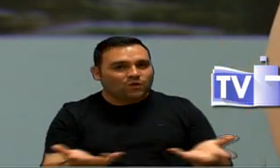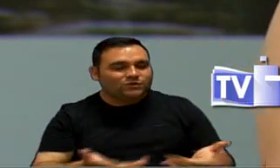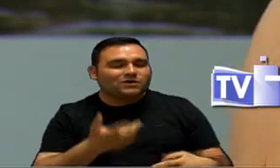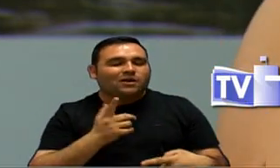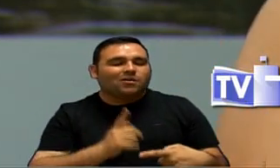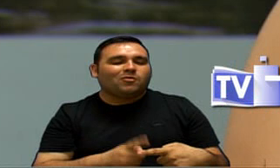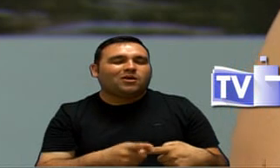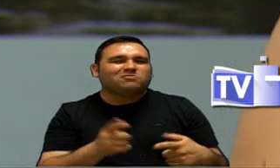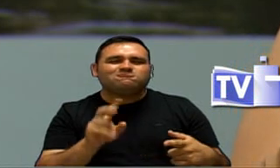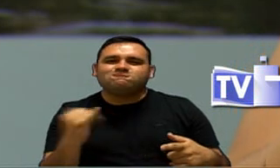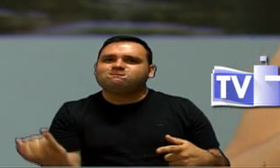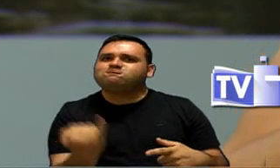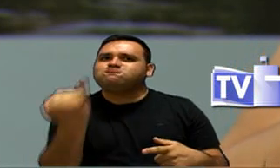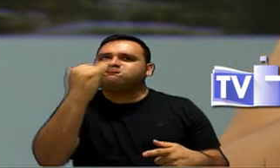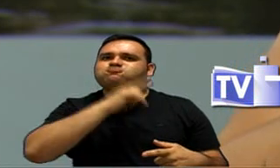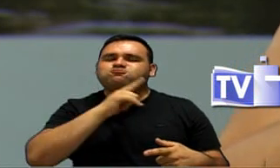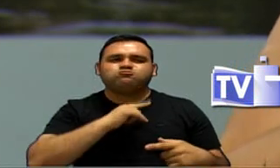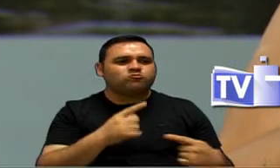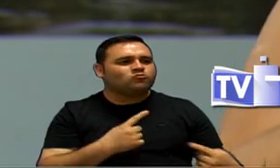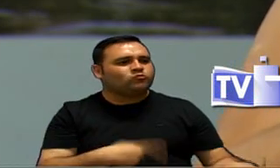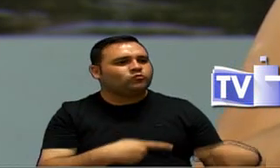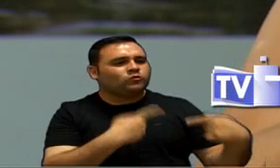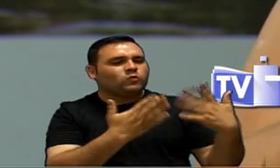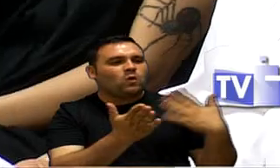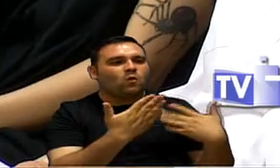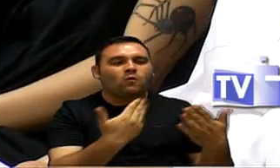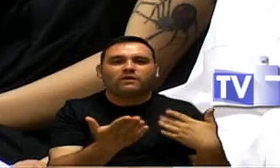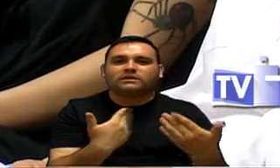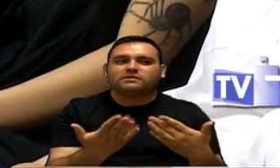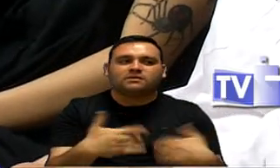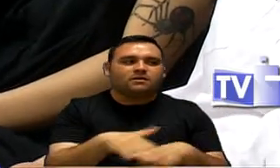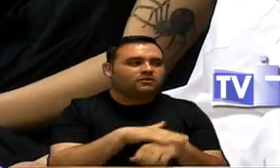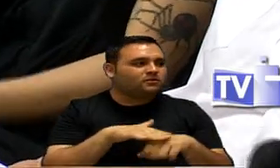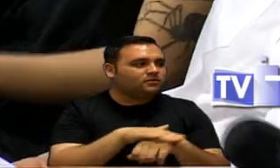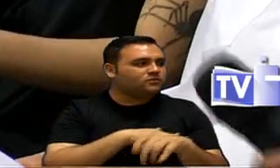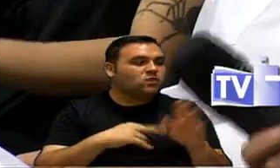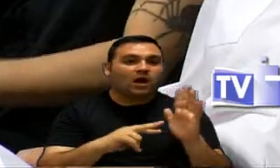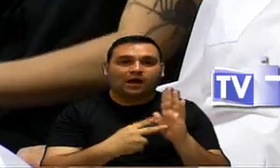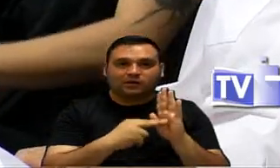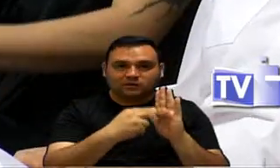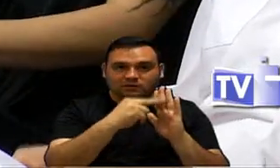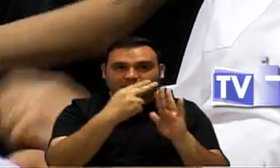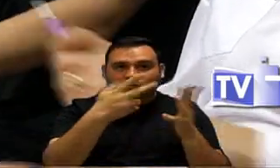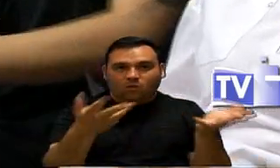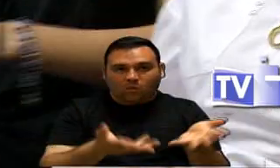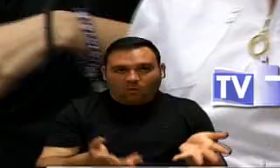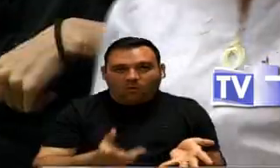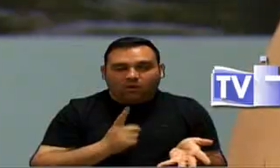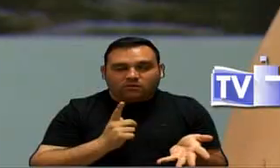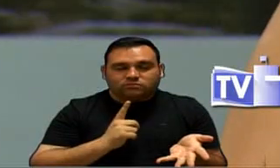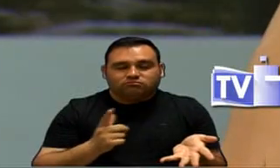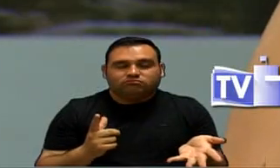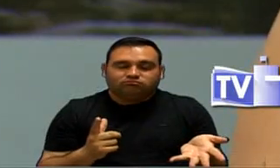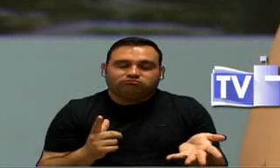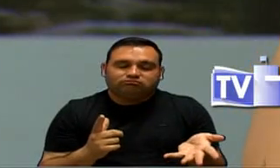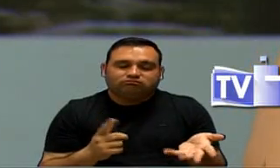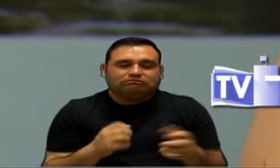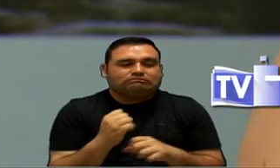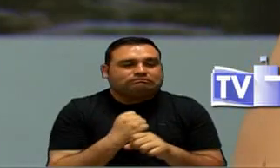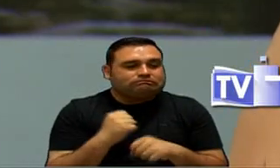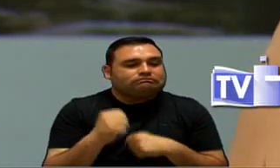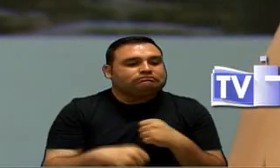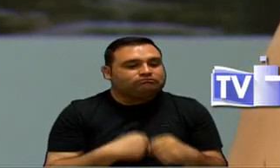qual é de suma importância nós discutirmos aqui uma questão que, infelizmente, passa